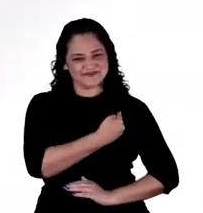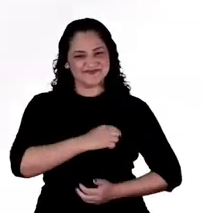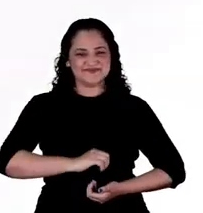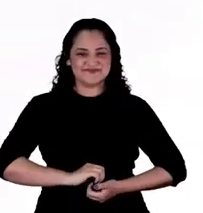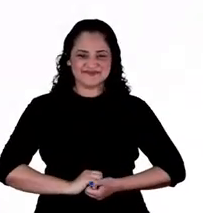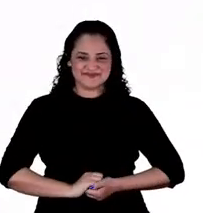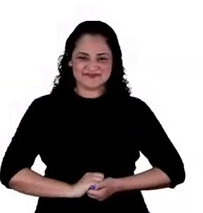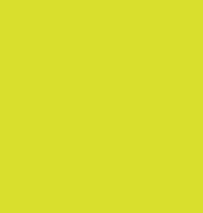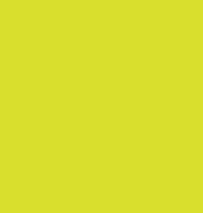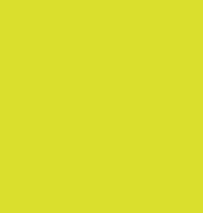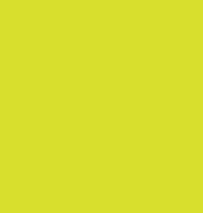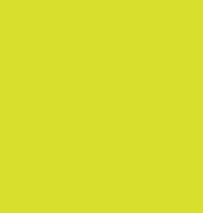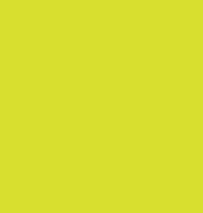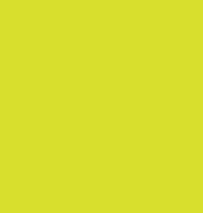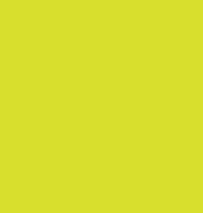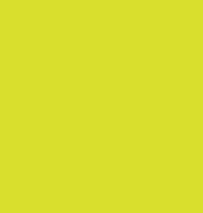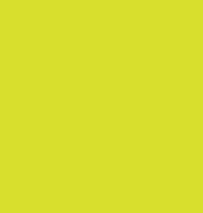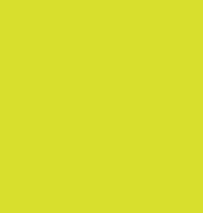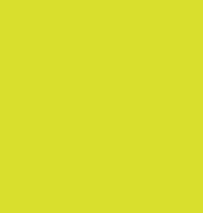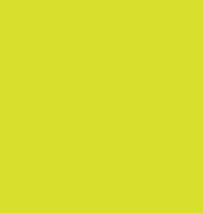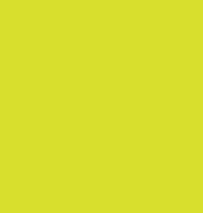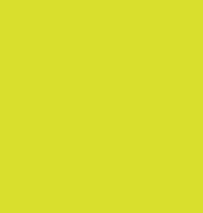que vem da gente